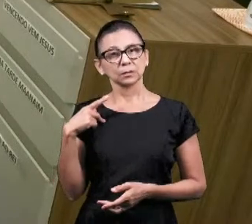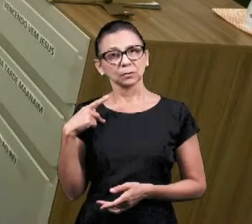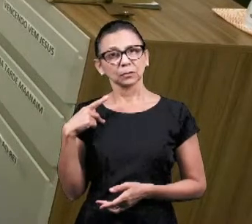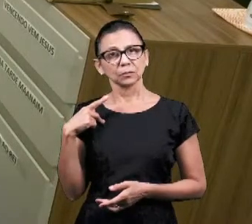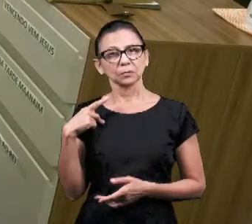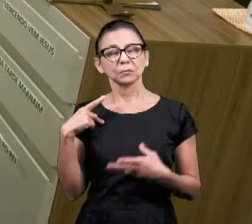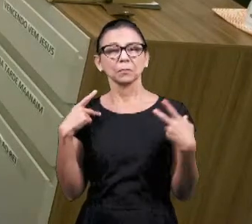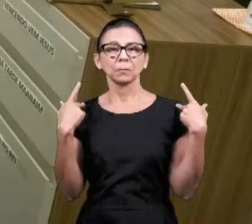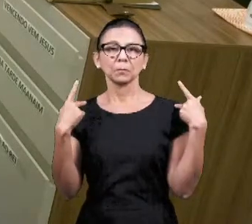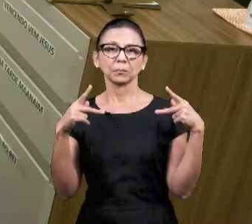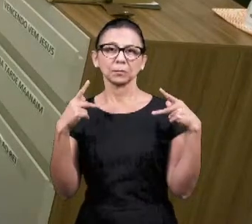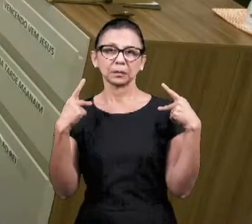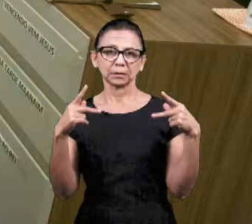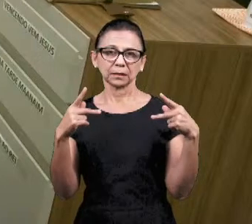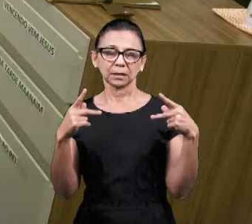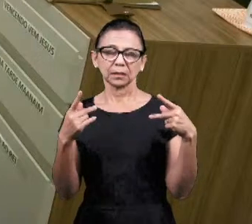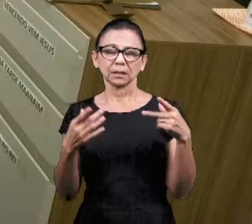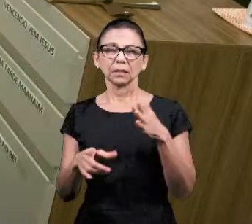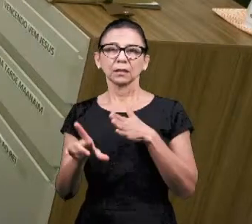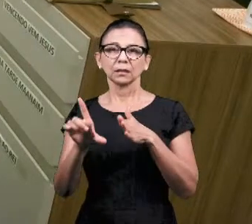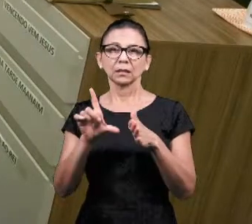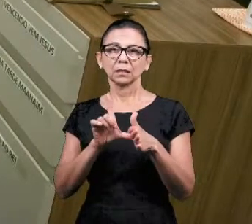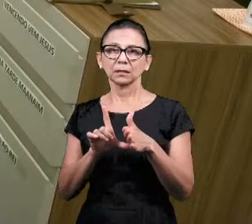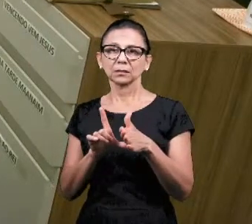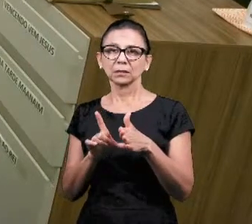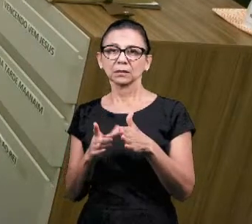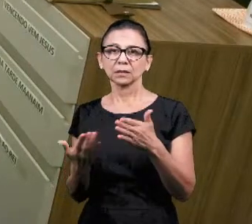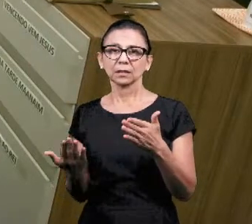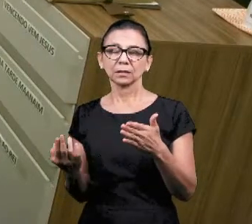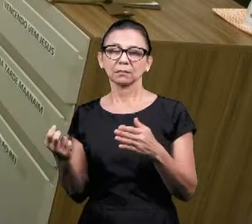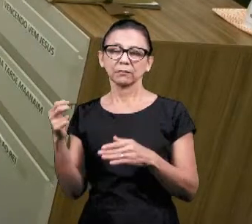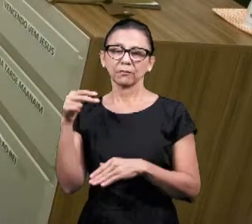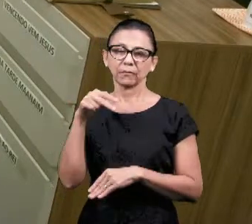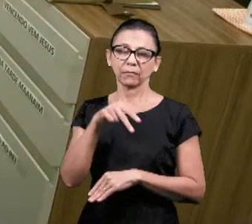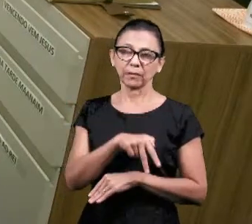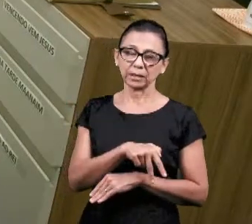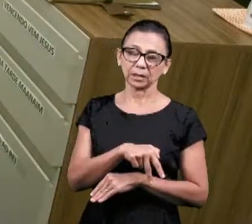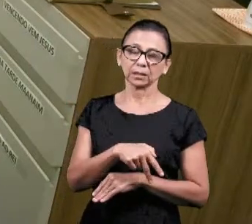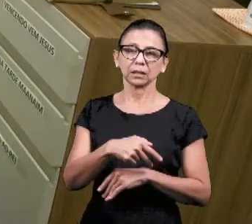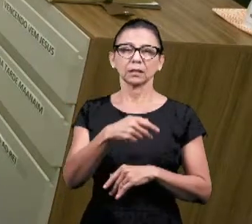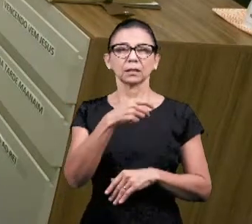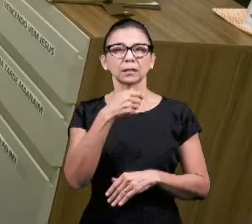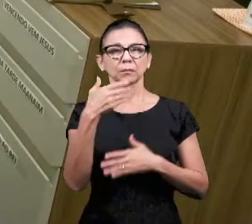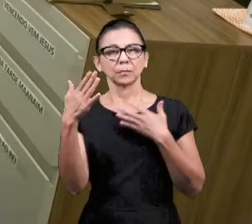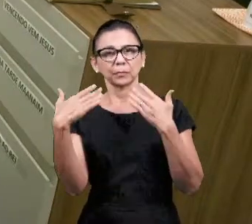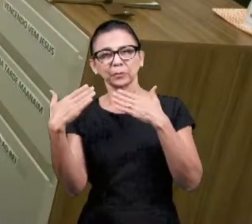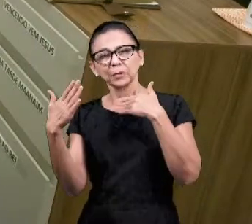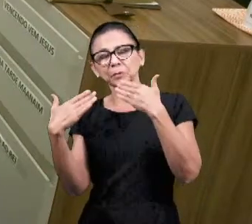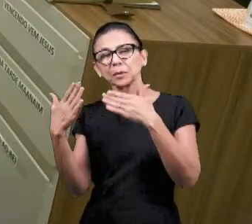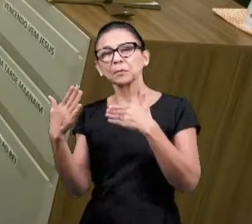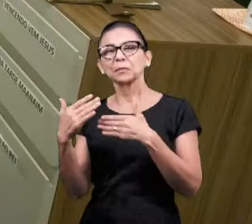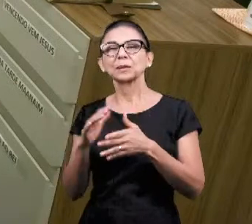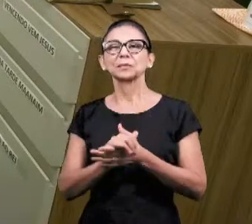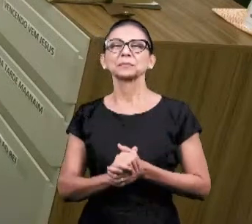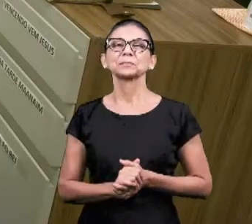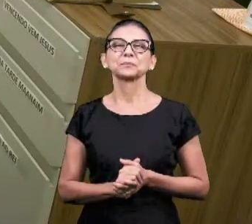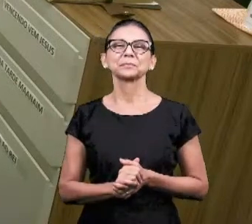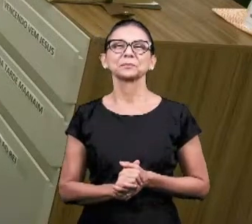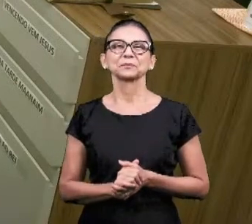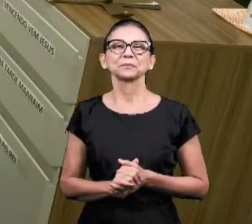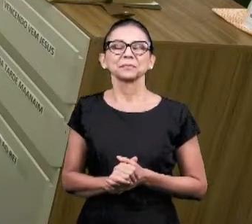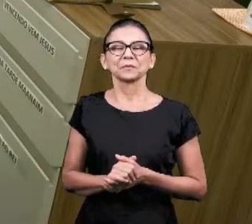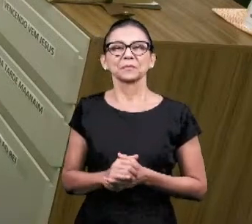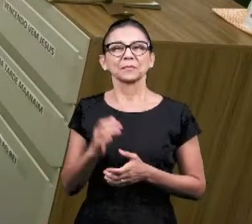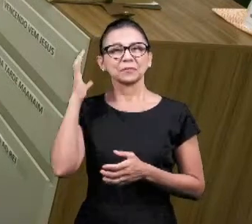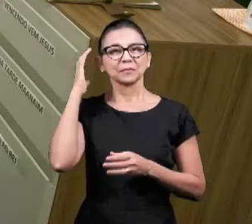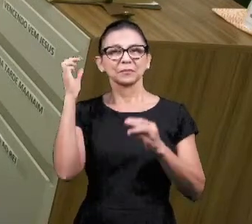ele passa aqui nas plataformas integradas. A entrevista, a conversa é aqui no estúdio da Rádio Manaim. Mas você pode